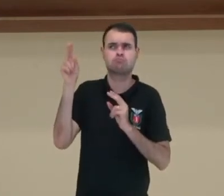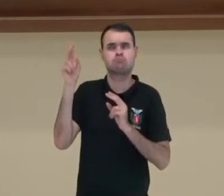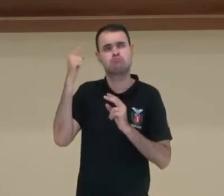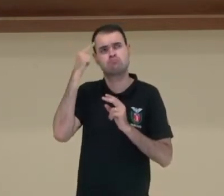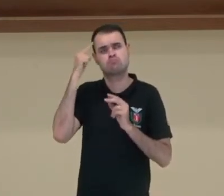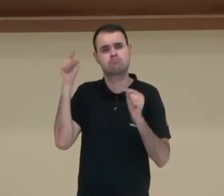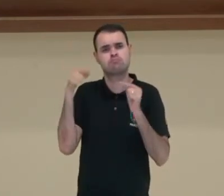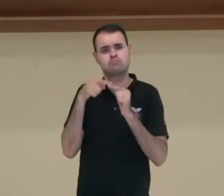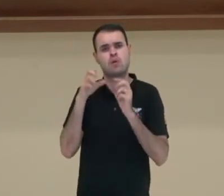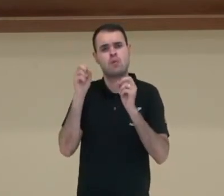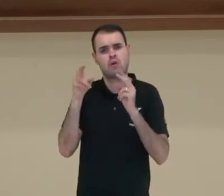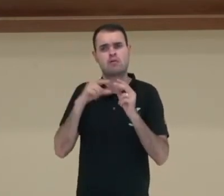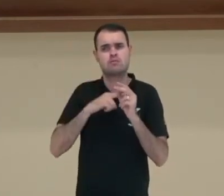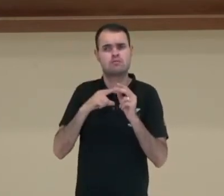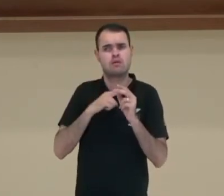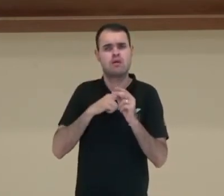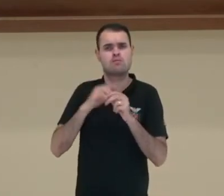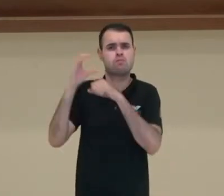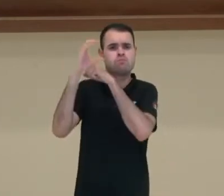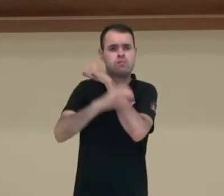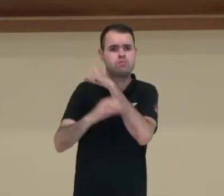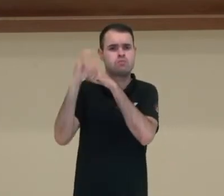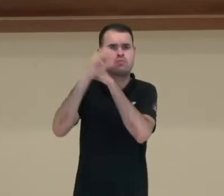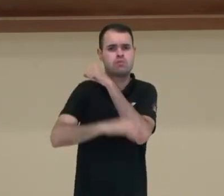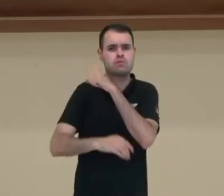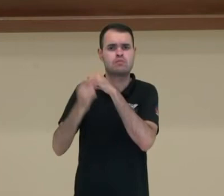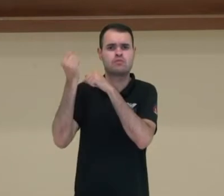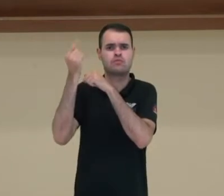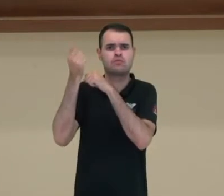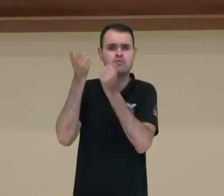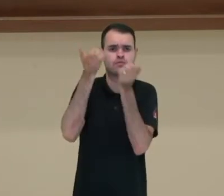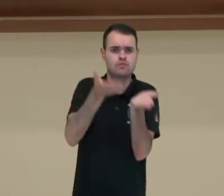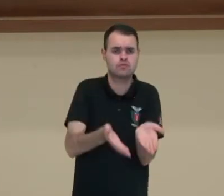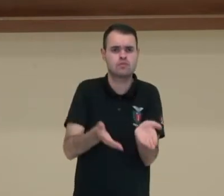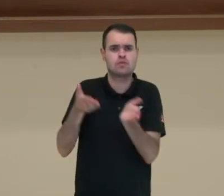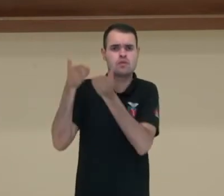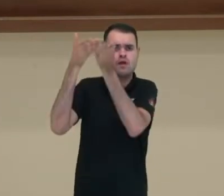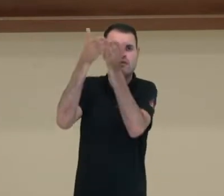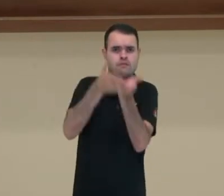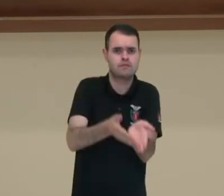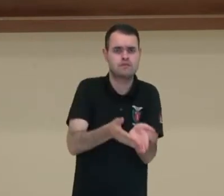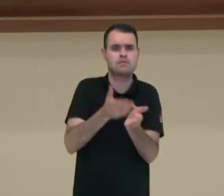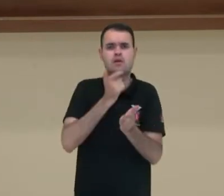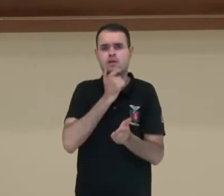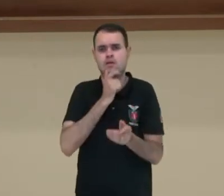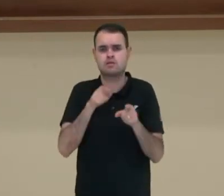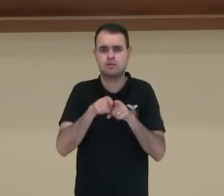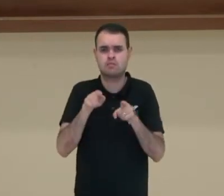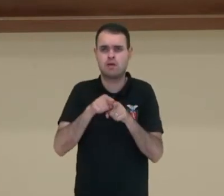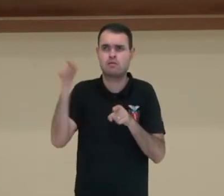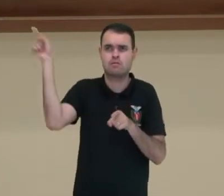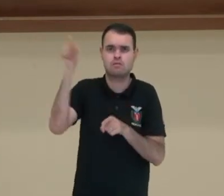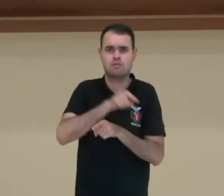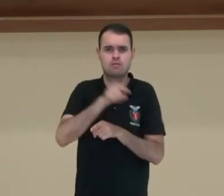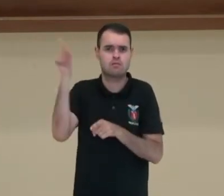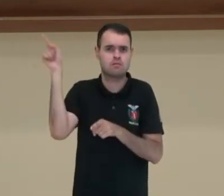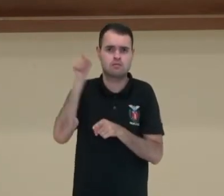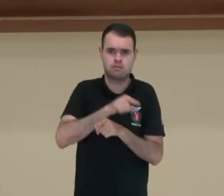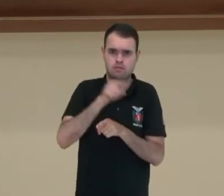sentido, né? Houve investimentos da Inglaterra, empréstimos, muitos navios ingleses, inclusive, né,